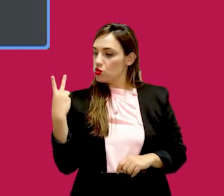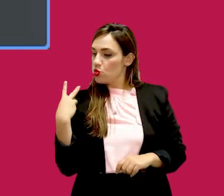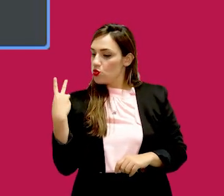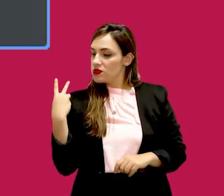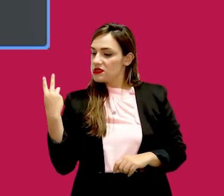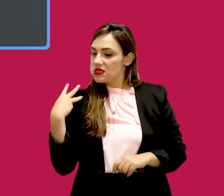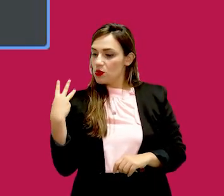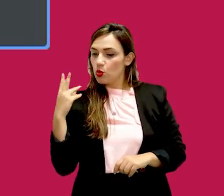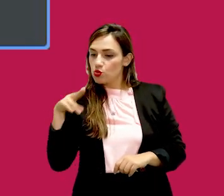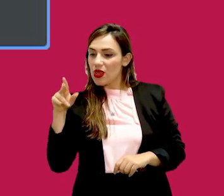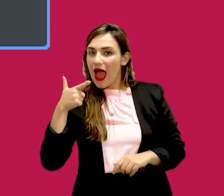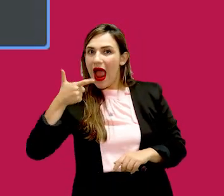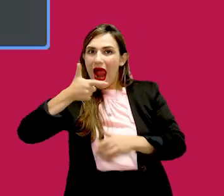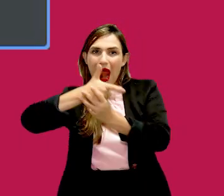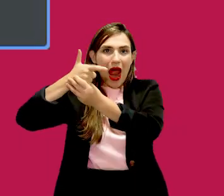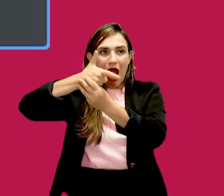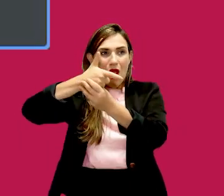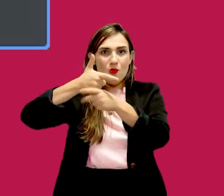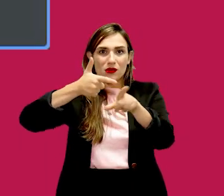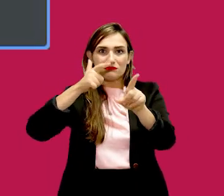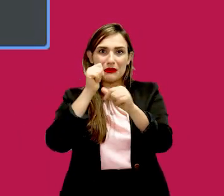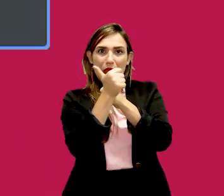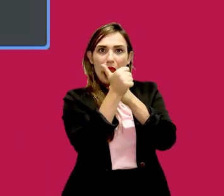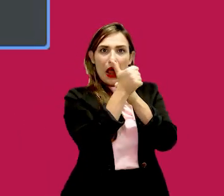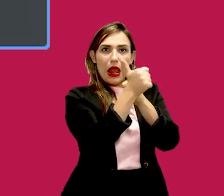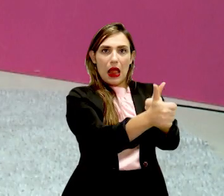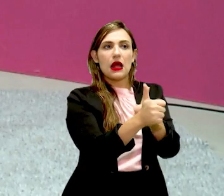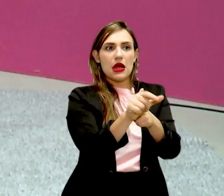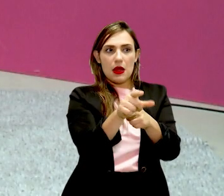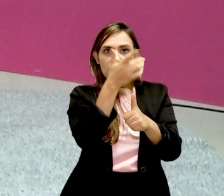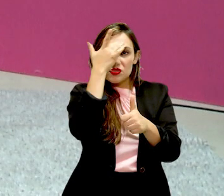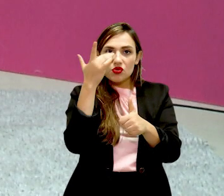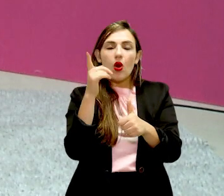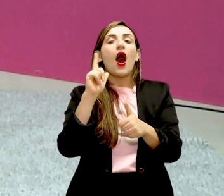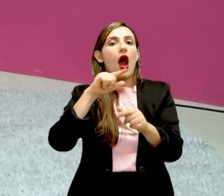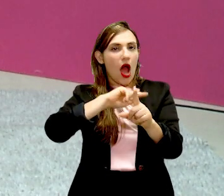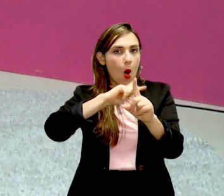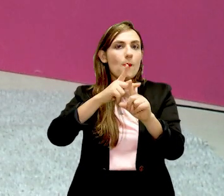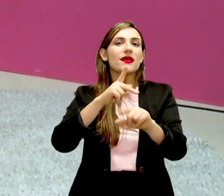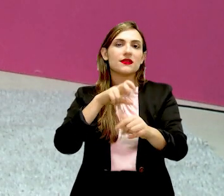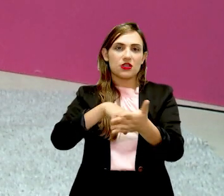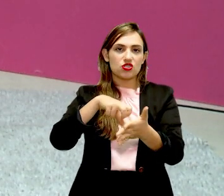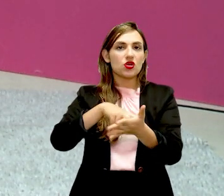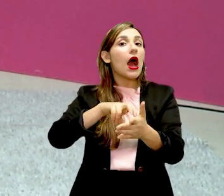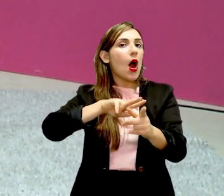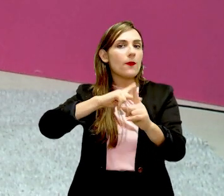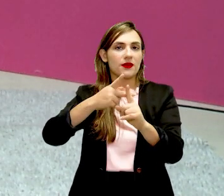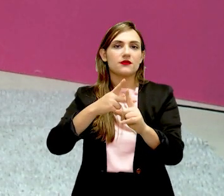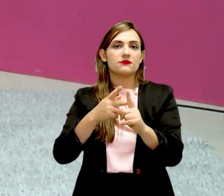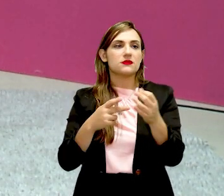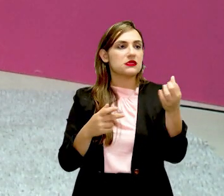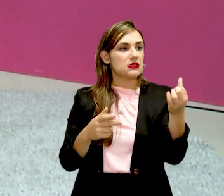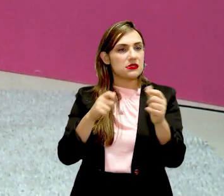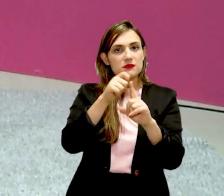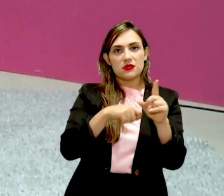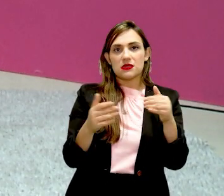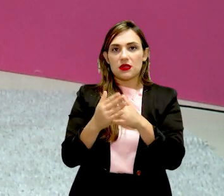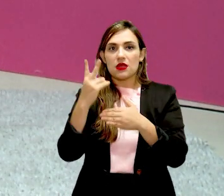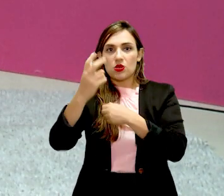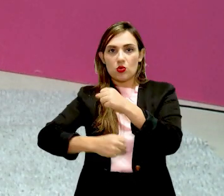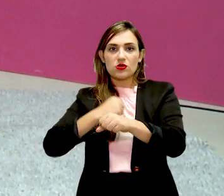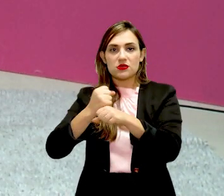pessoas ou emprego de arma. Então, nós temos aí, nesse sentido, claro, a pena de 6 meses a 2 anos,